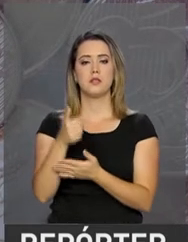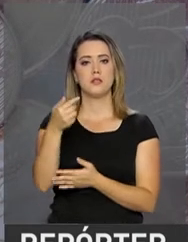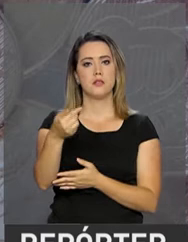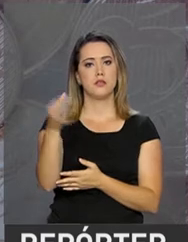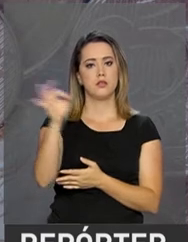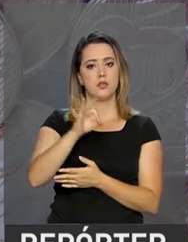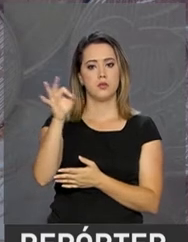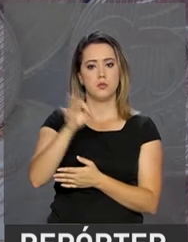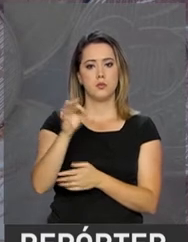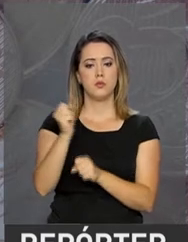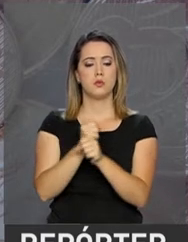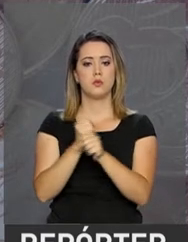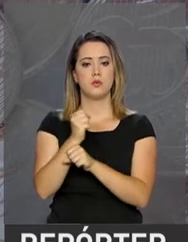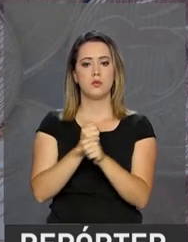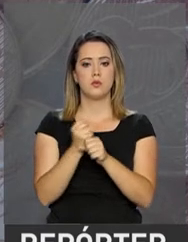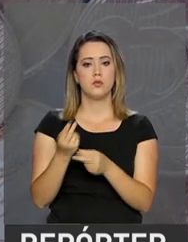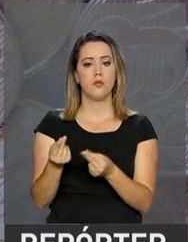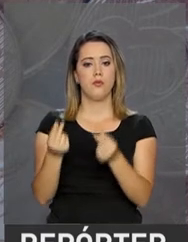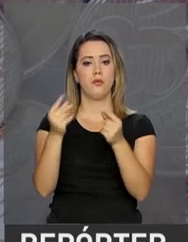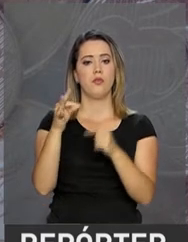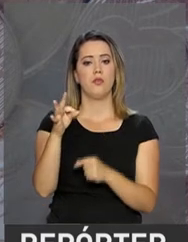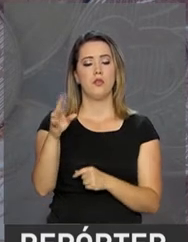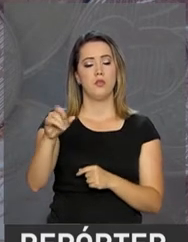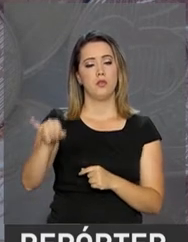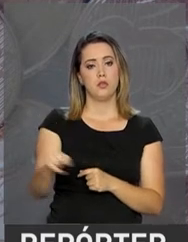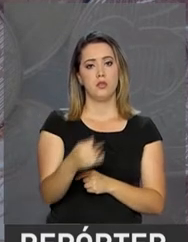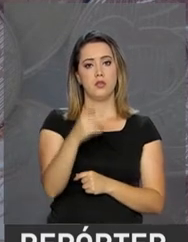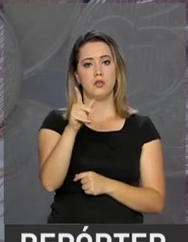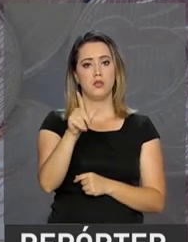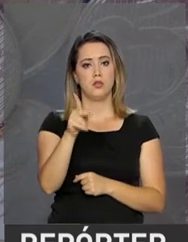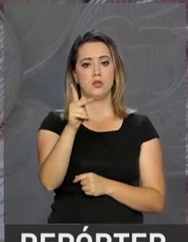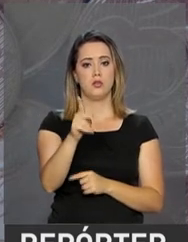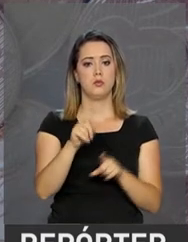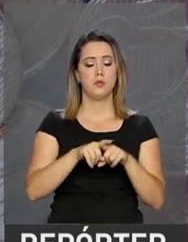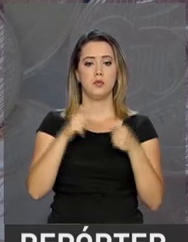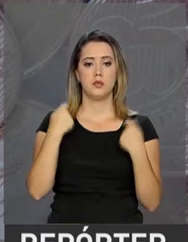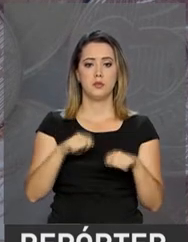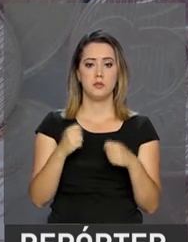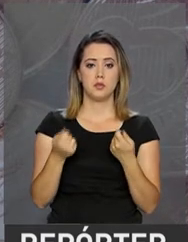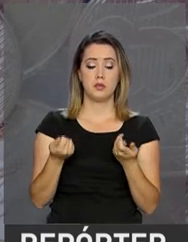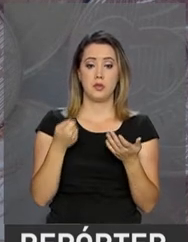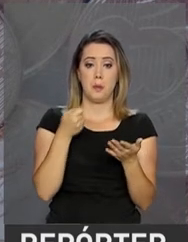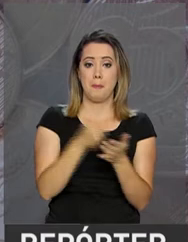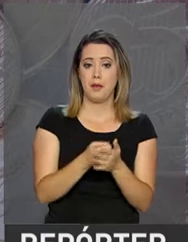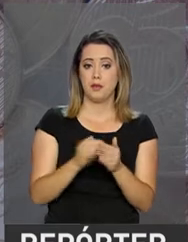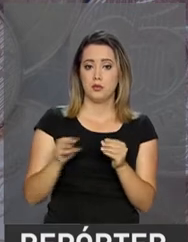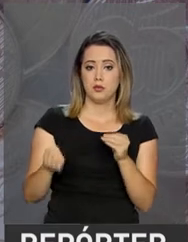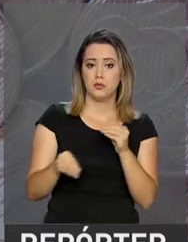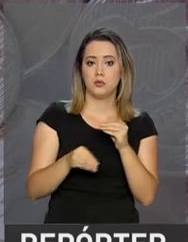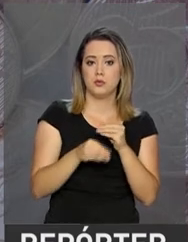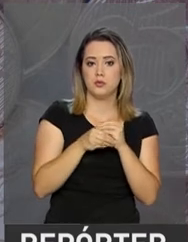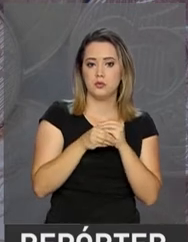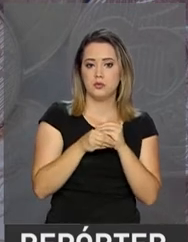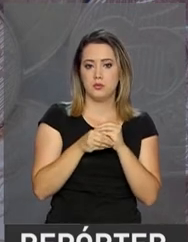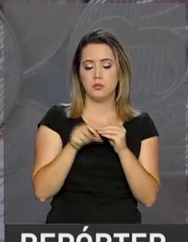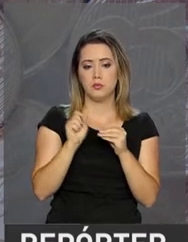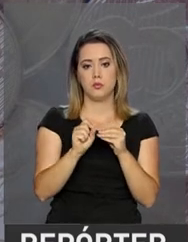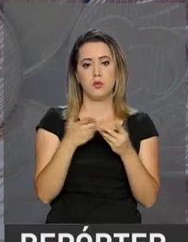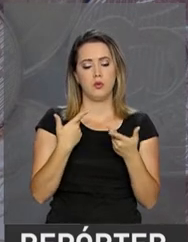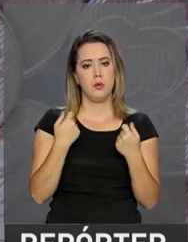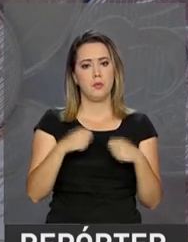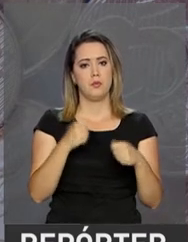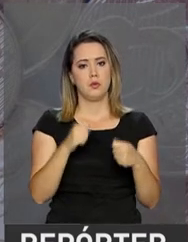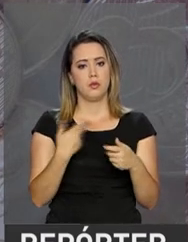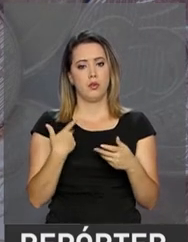ao tesouro o valor da tjlp mas o tesouro precisa levantar recursos para emprestar ao bnds